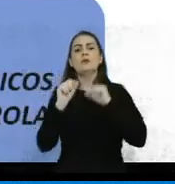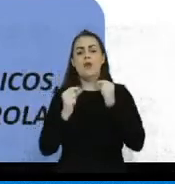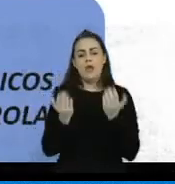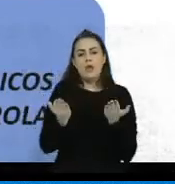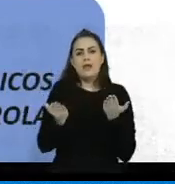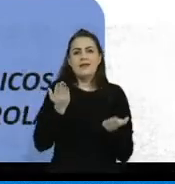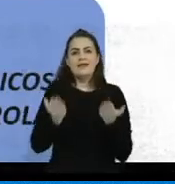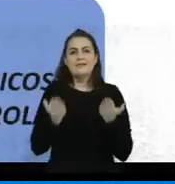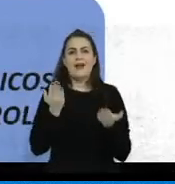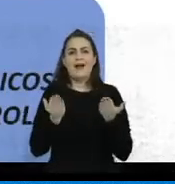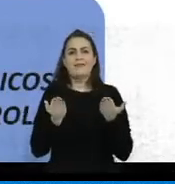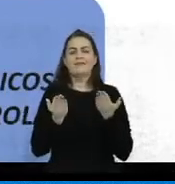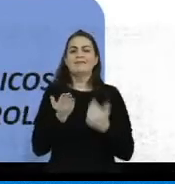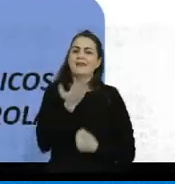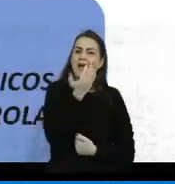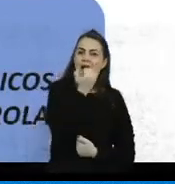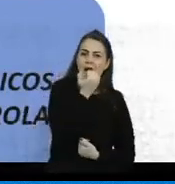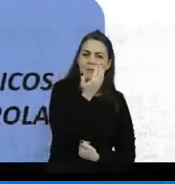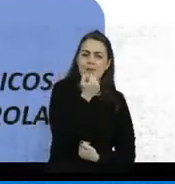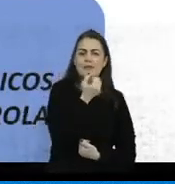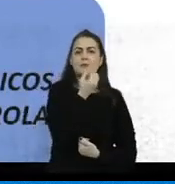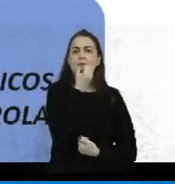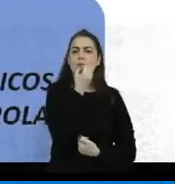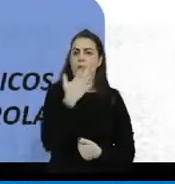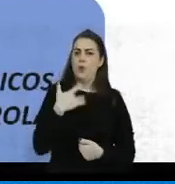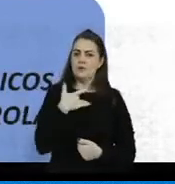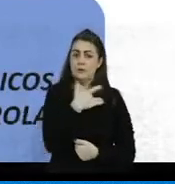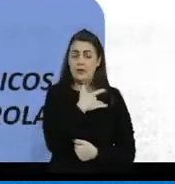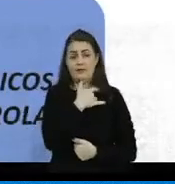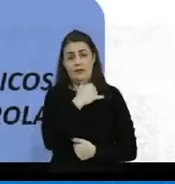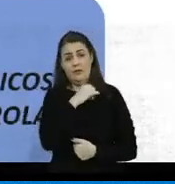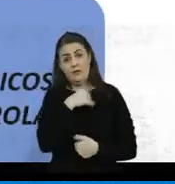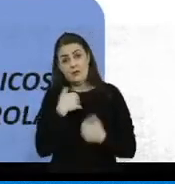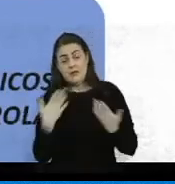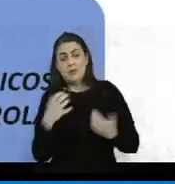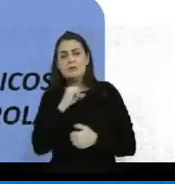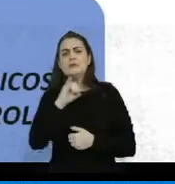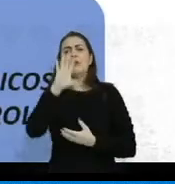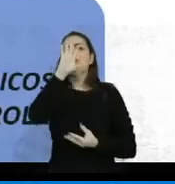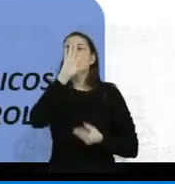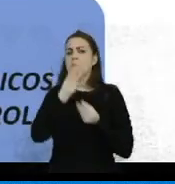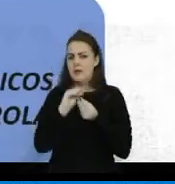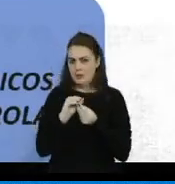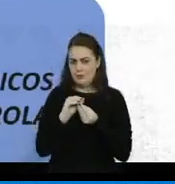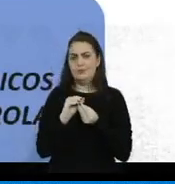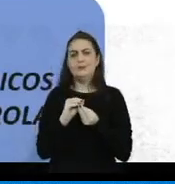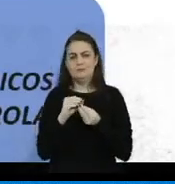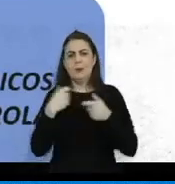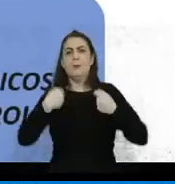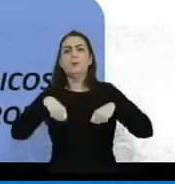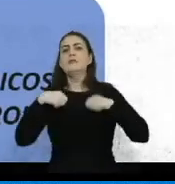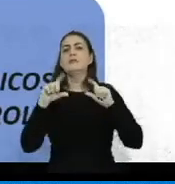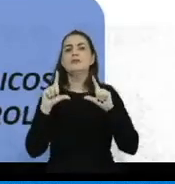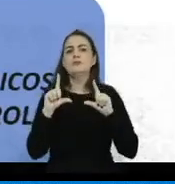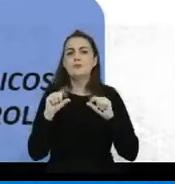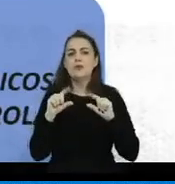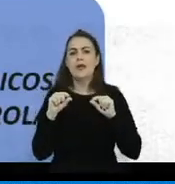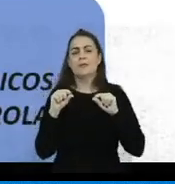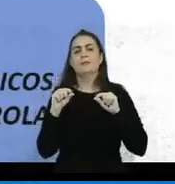um resumo do contexto, eu diria que eu preciso, na fibromialgia, alimentação